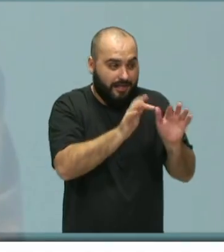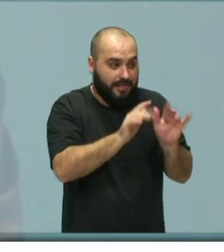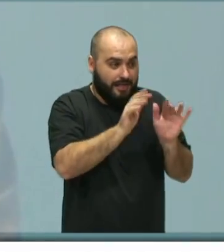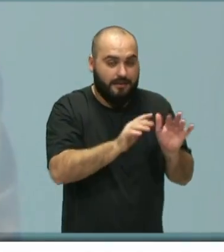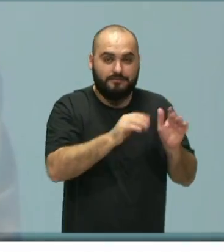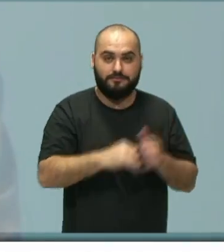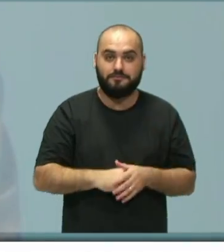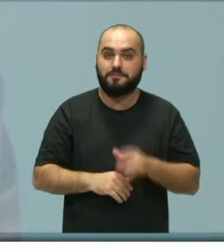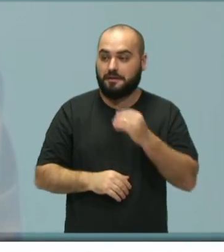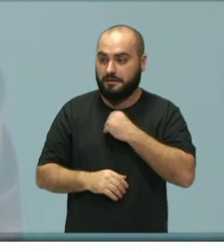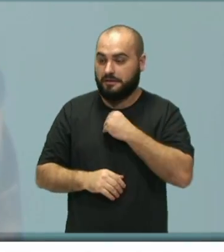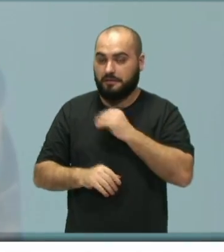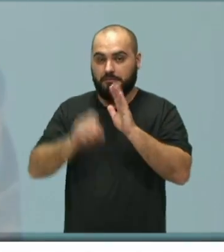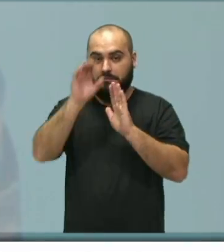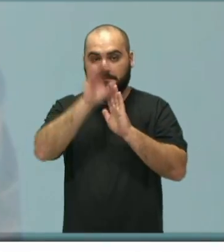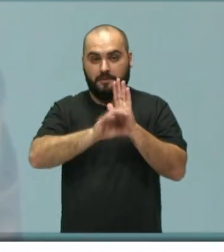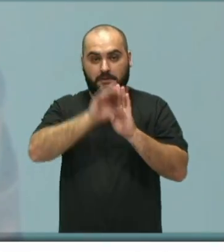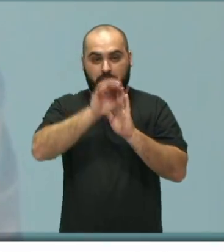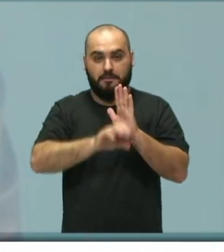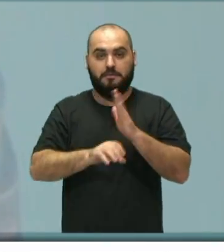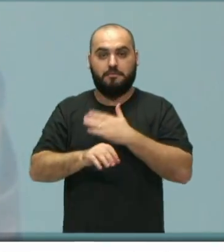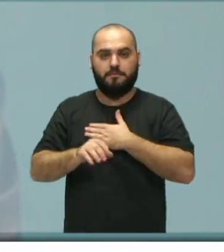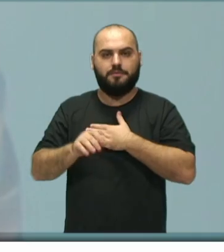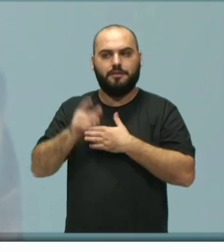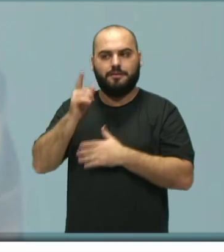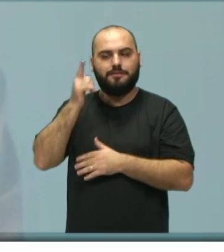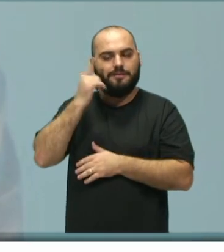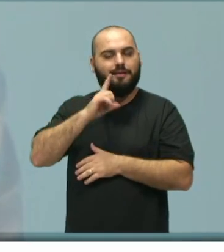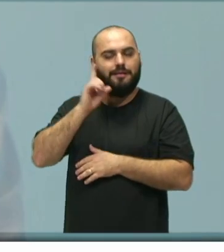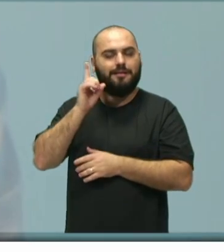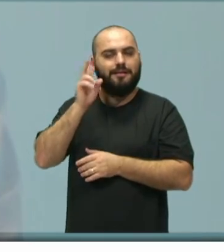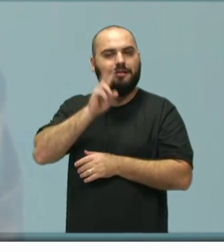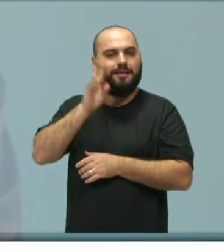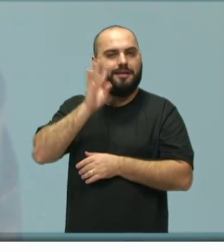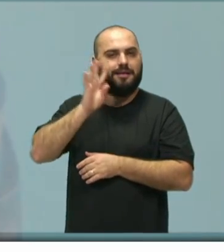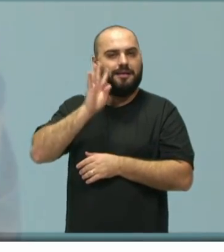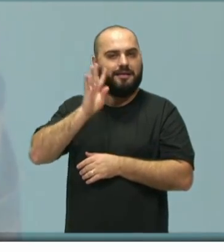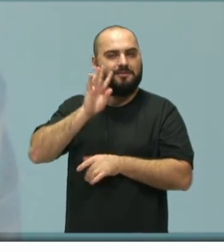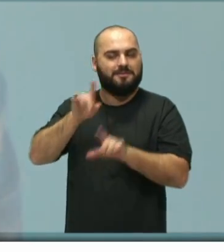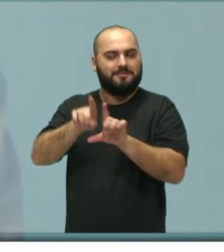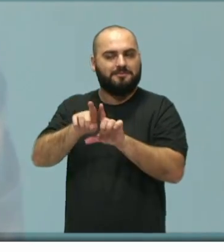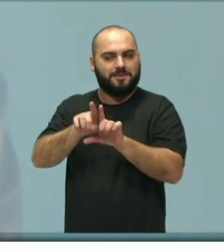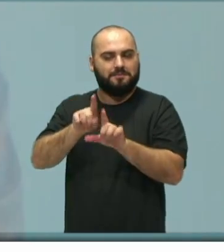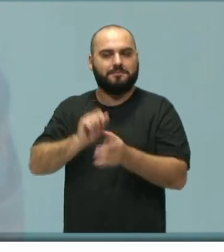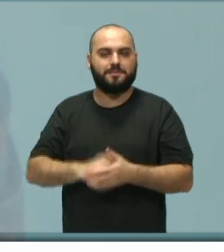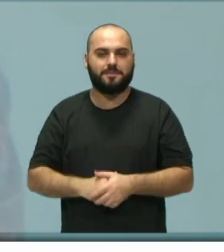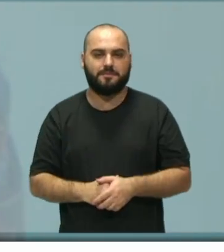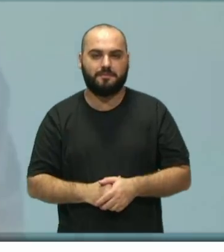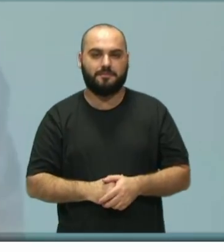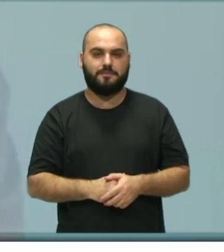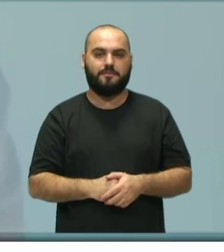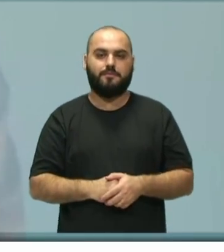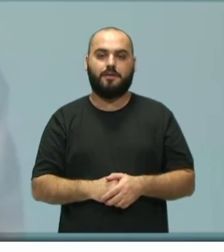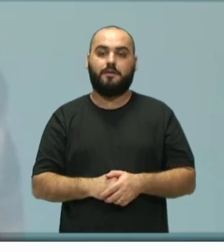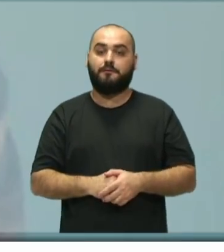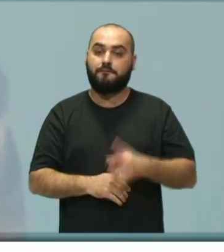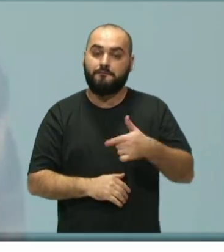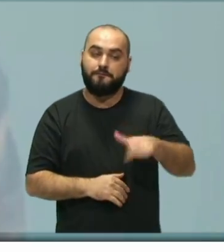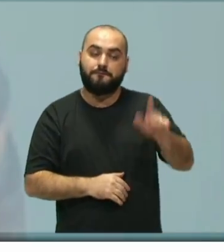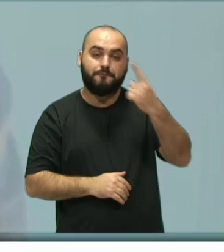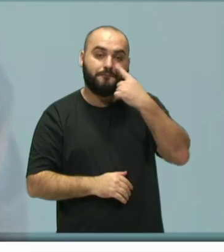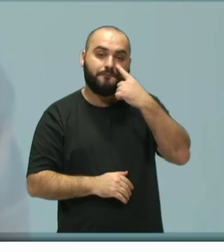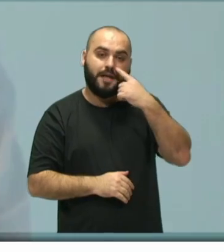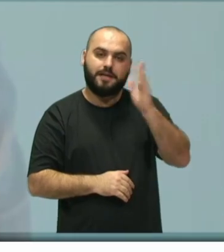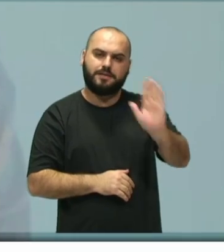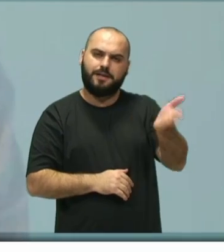meu currículo, esse reencontro é muito bonito também, quando a gente escreve um projeto, né? Porque você vai atrás do que você já